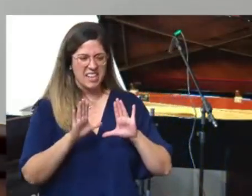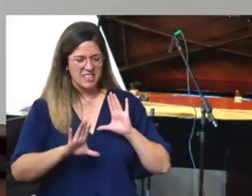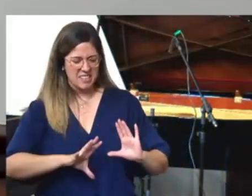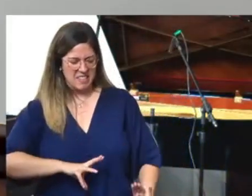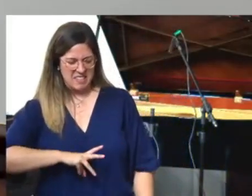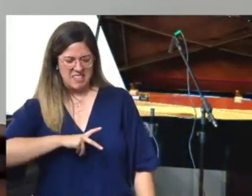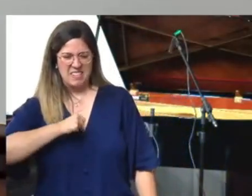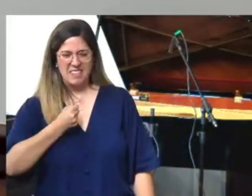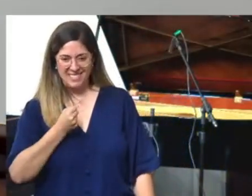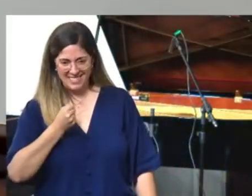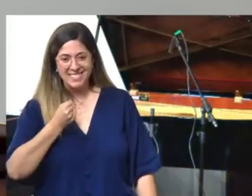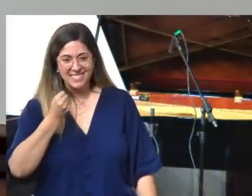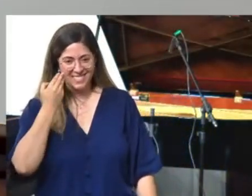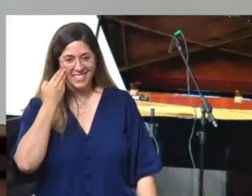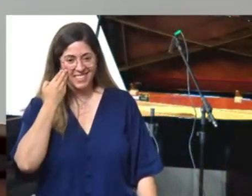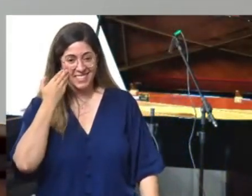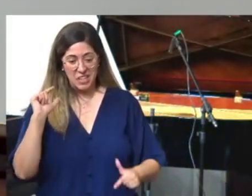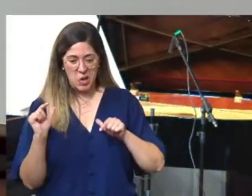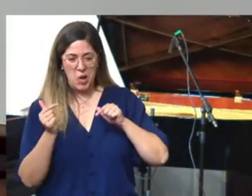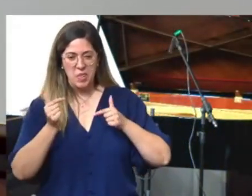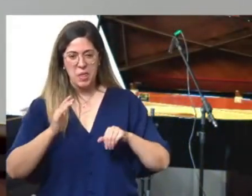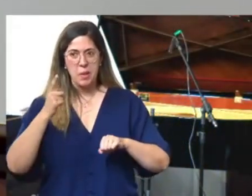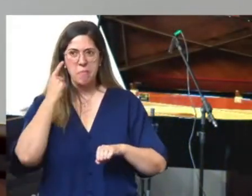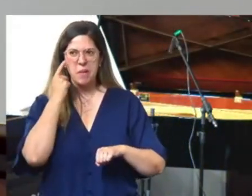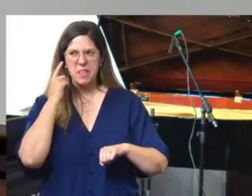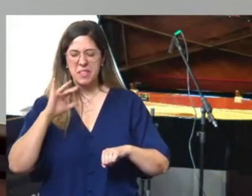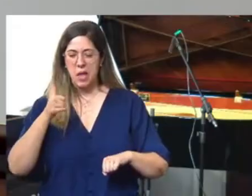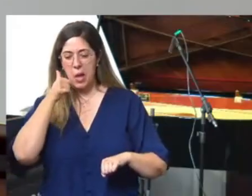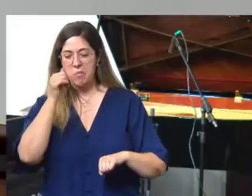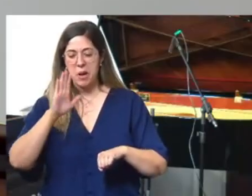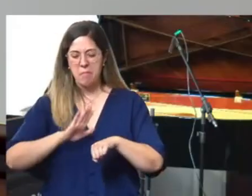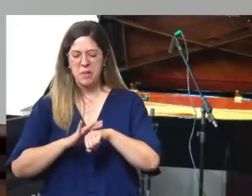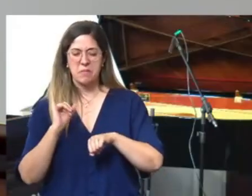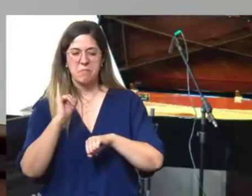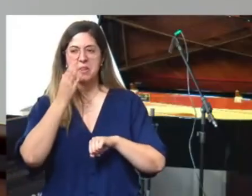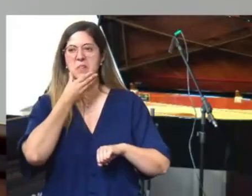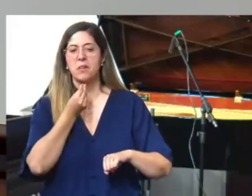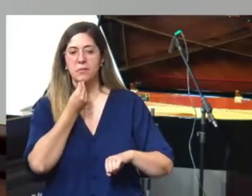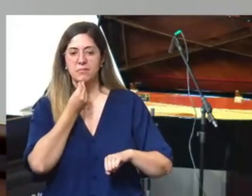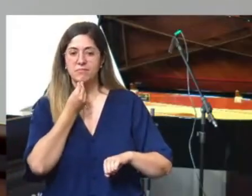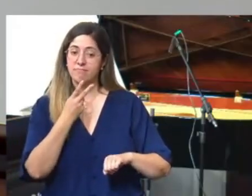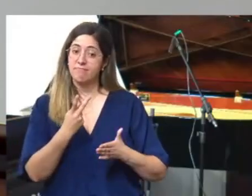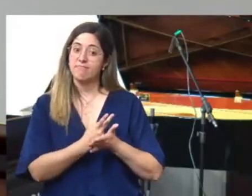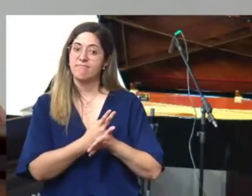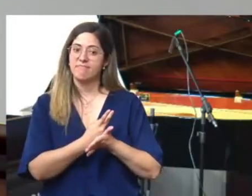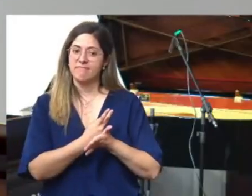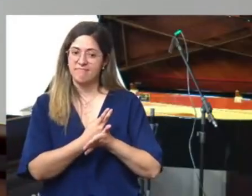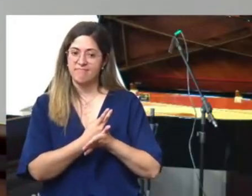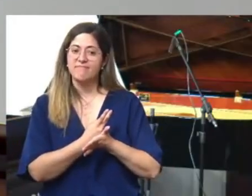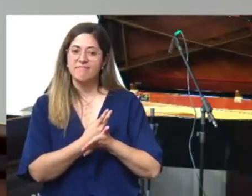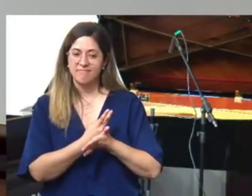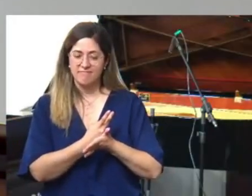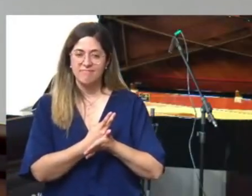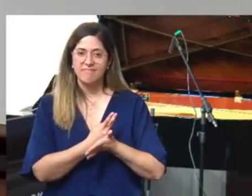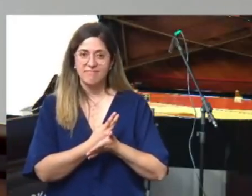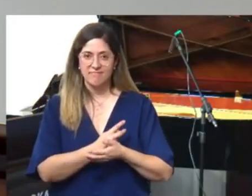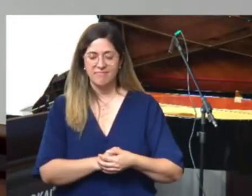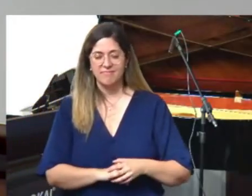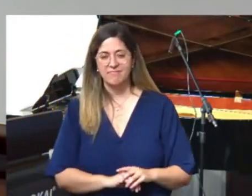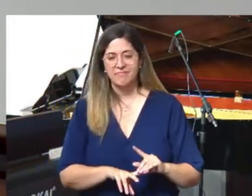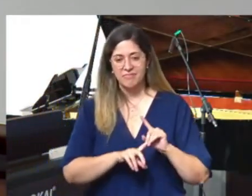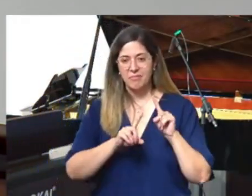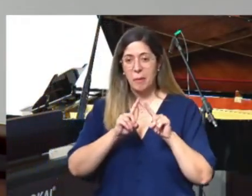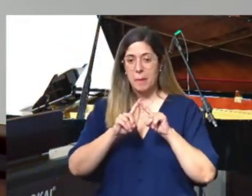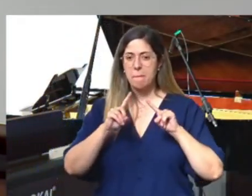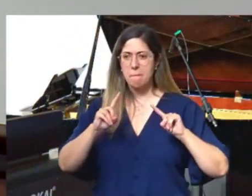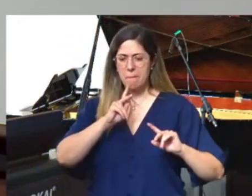feminista e caiam como algo difícil de ser ouvido, mas